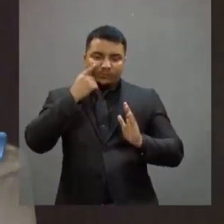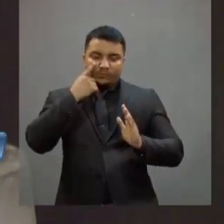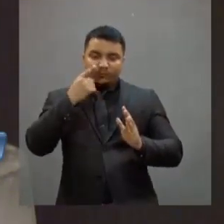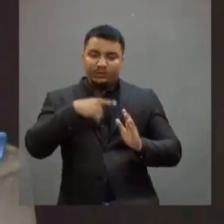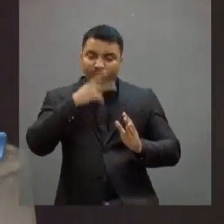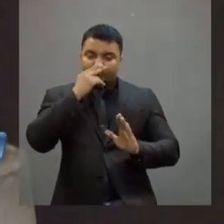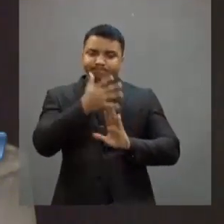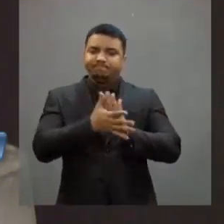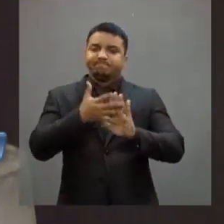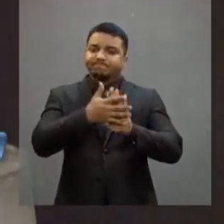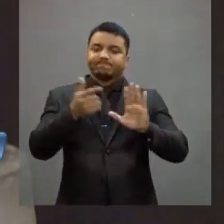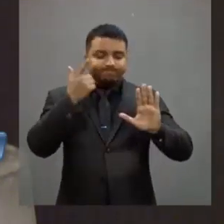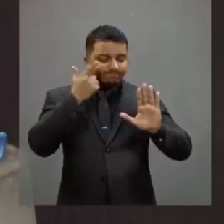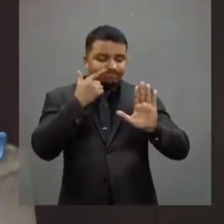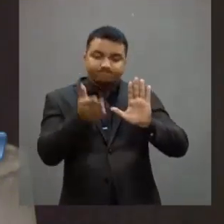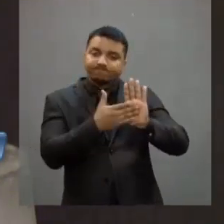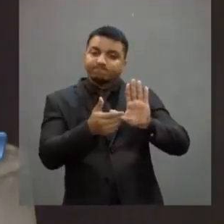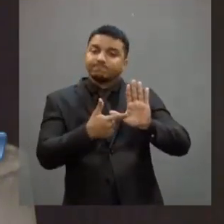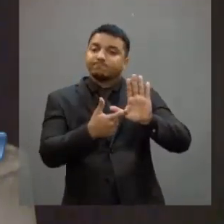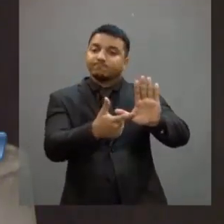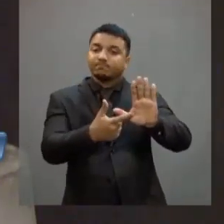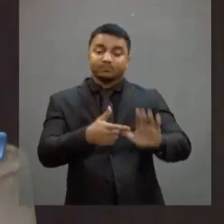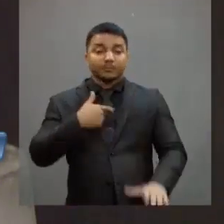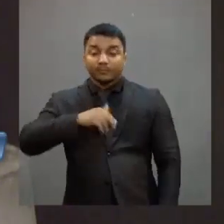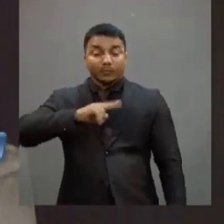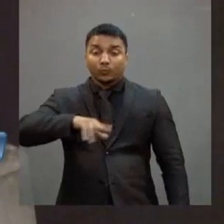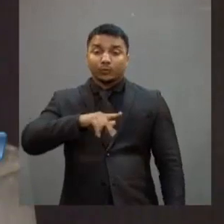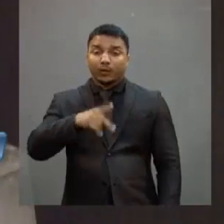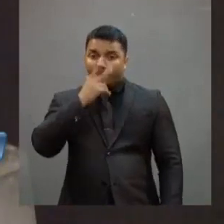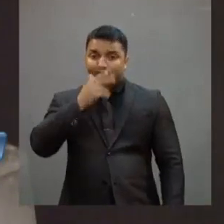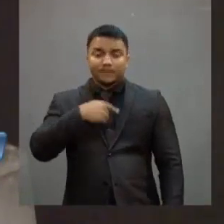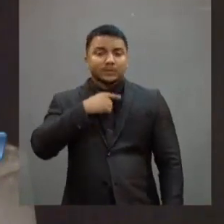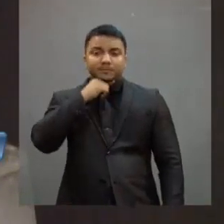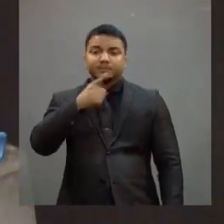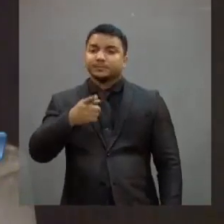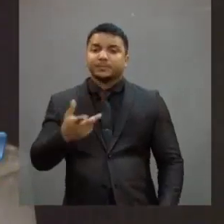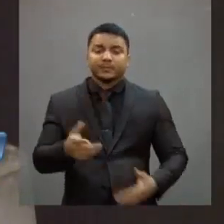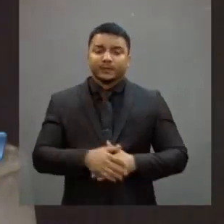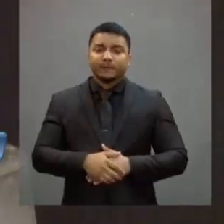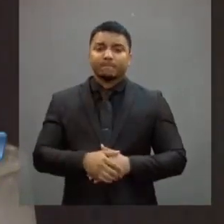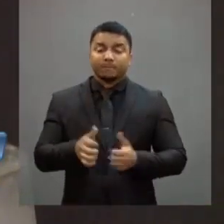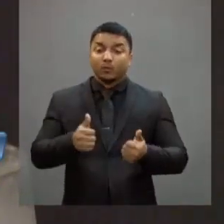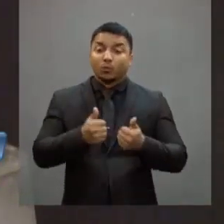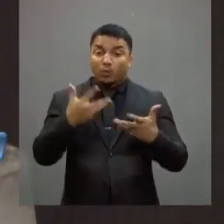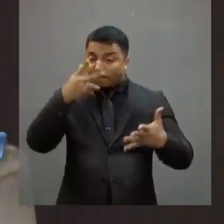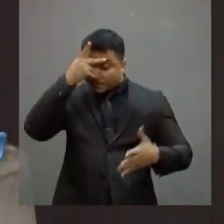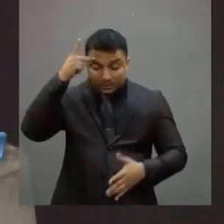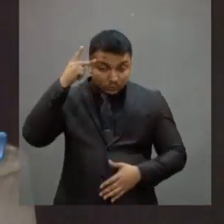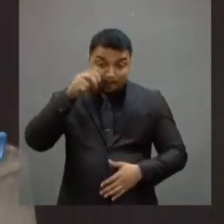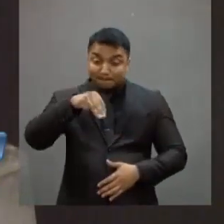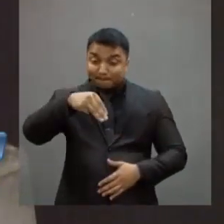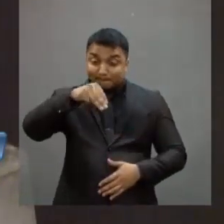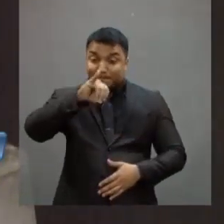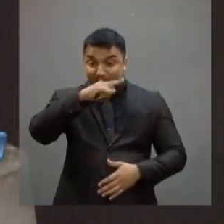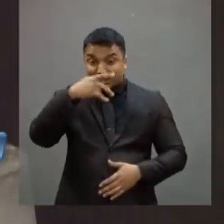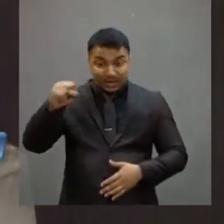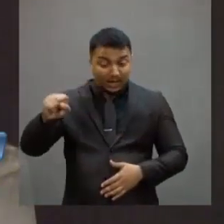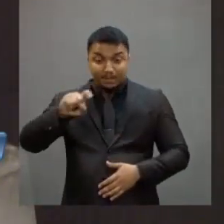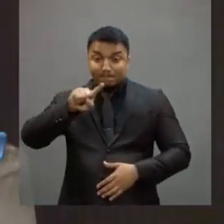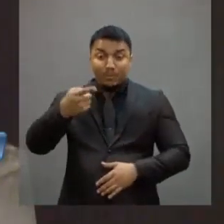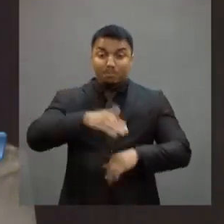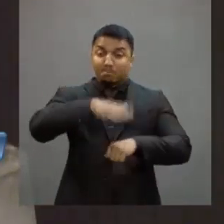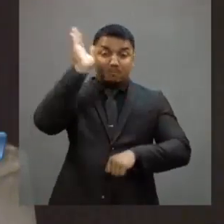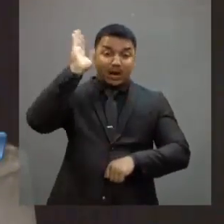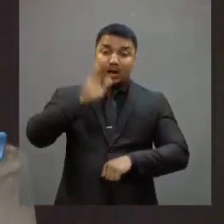com as mensagens, elas não trazem na justificativa o impacto. Quantos milhares de servidores vão